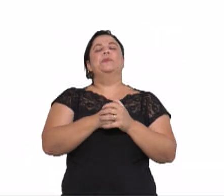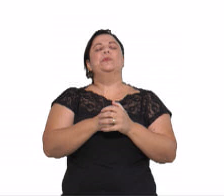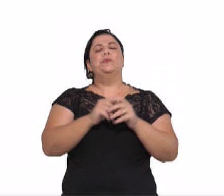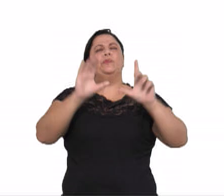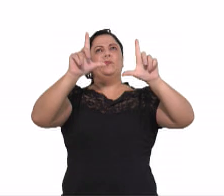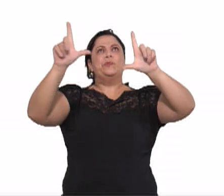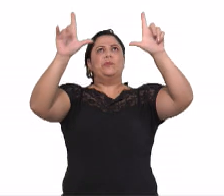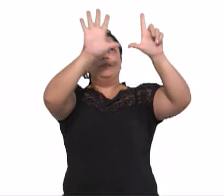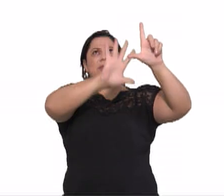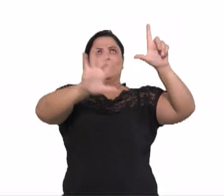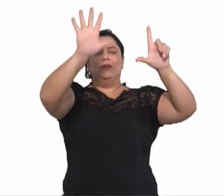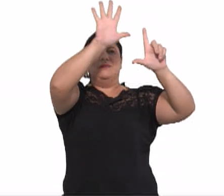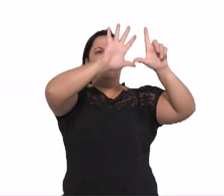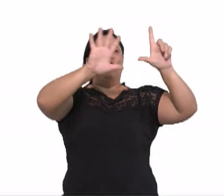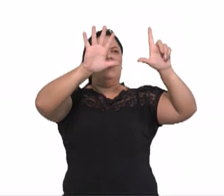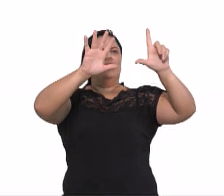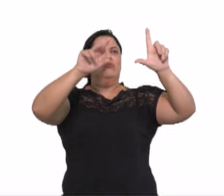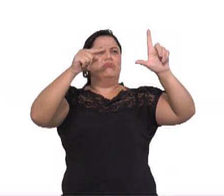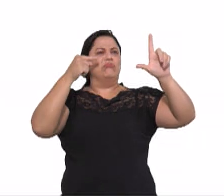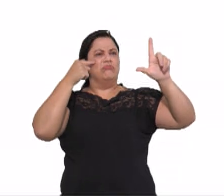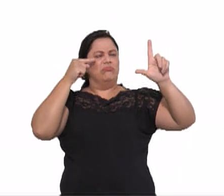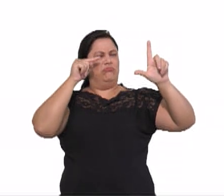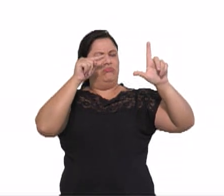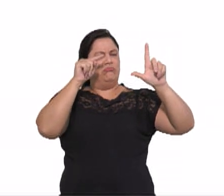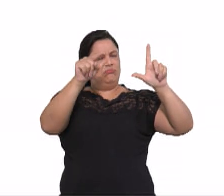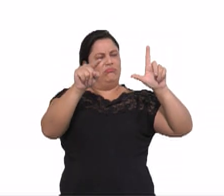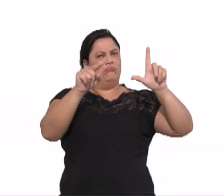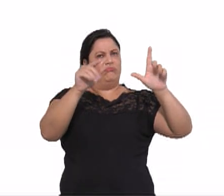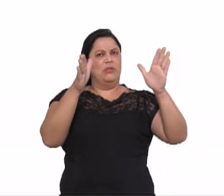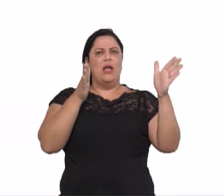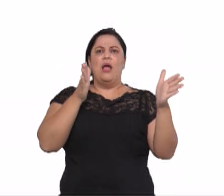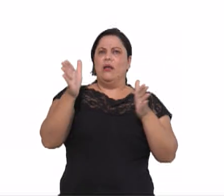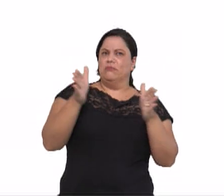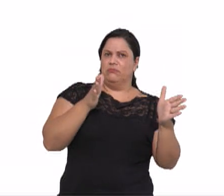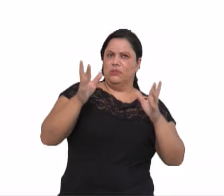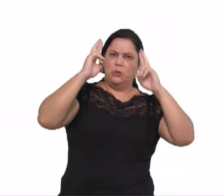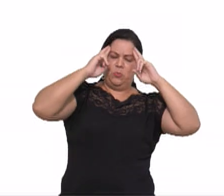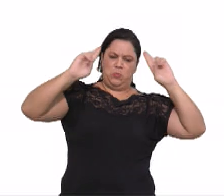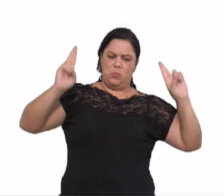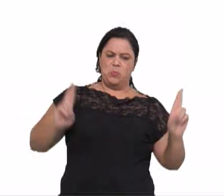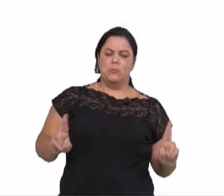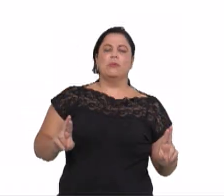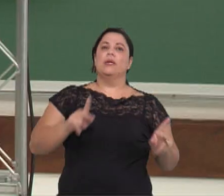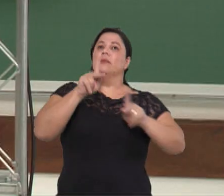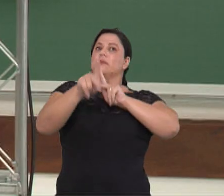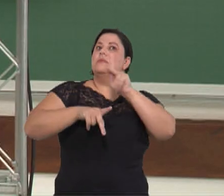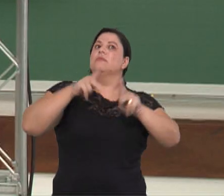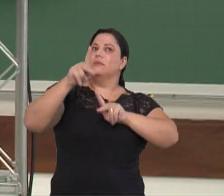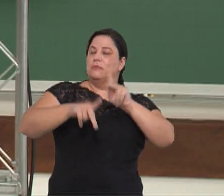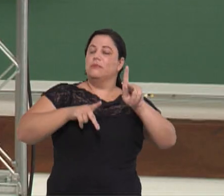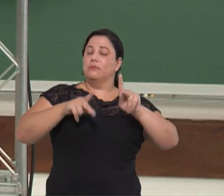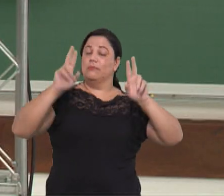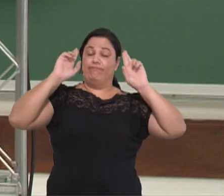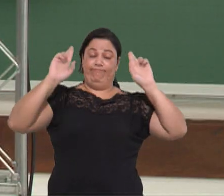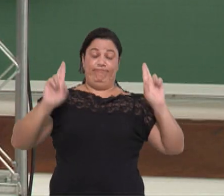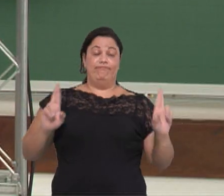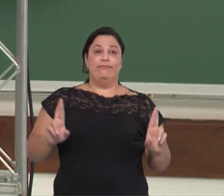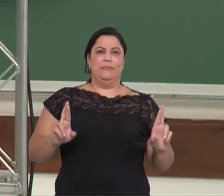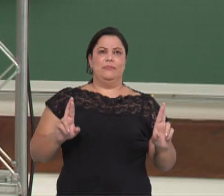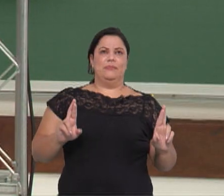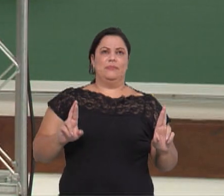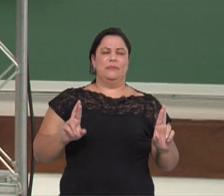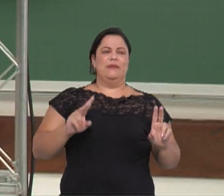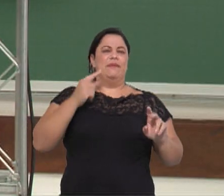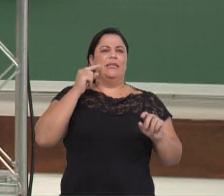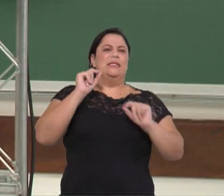Esse período que a gente vai chamar de período radical, esse período popular muito radical, onde a população vai tentar defender a